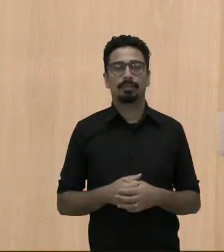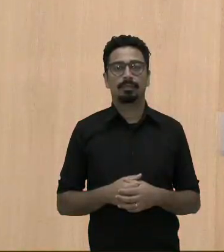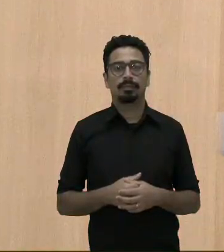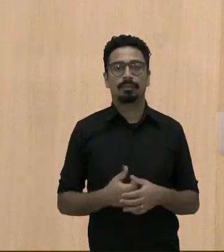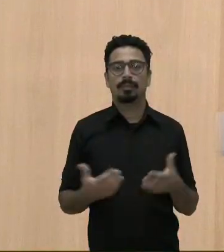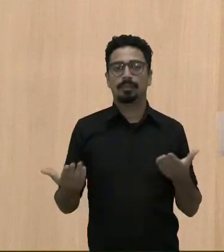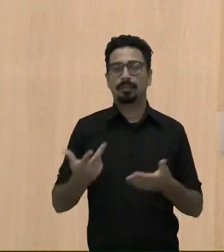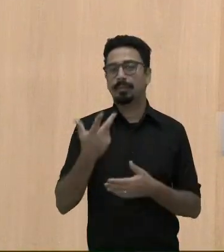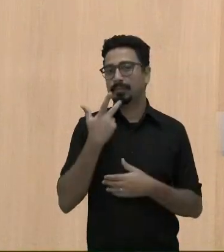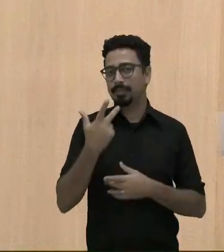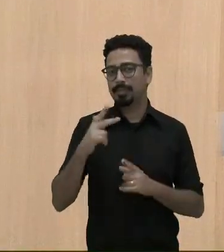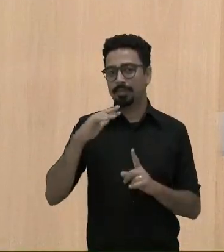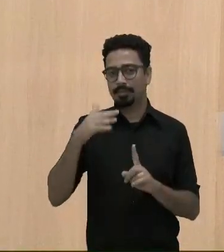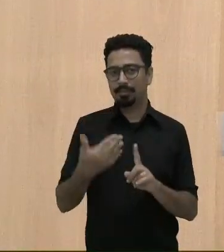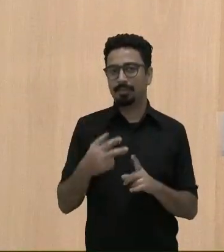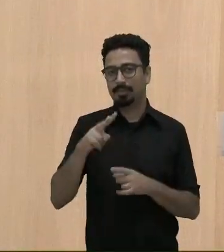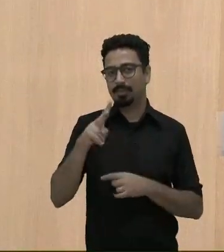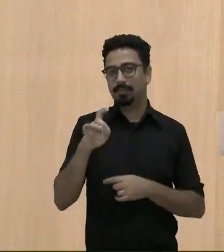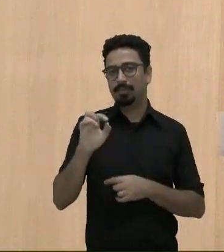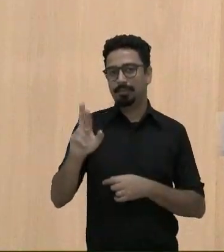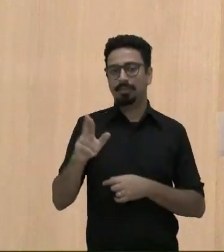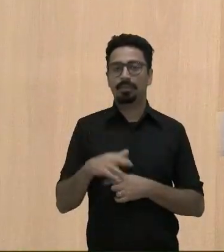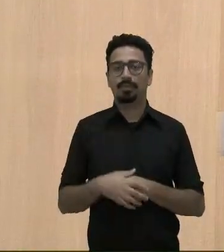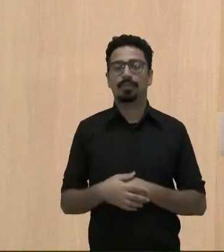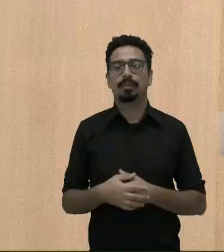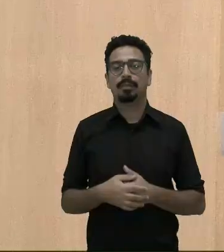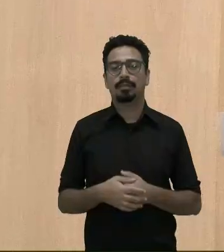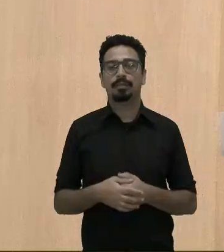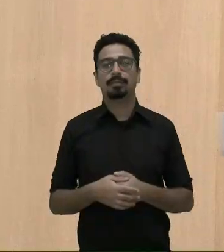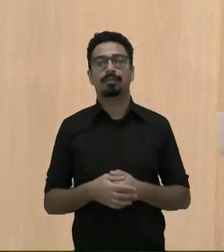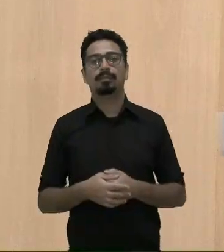Concedemos a palavra ao homenageado Vitor.